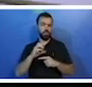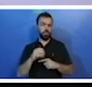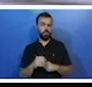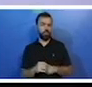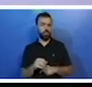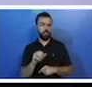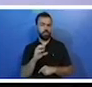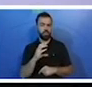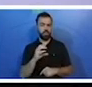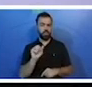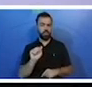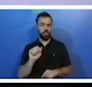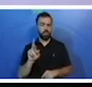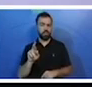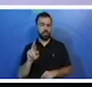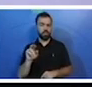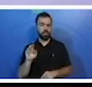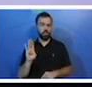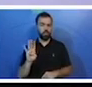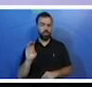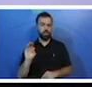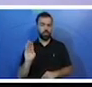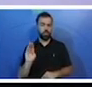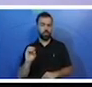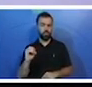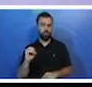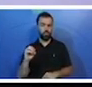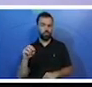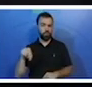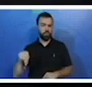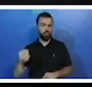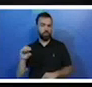se a gente comparar com as bicicletas antigas, elas tiveram uma grande evolução.